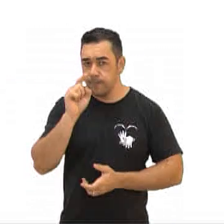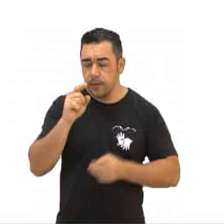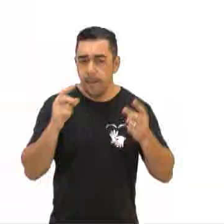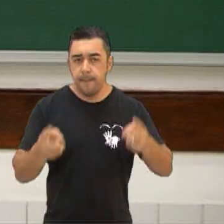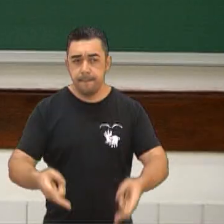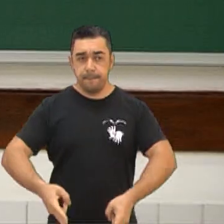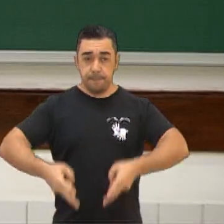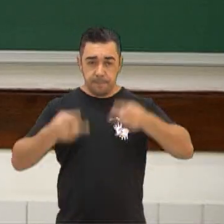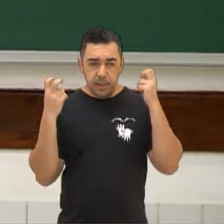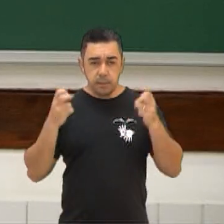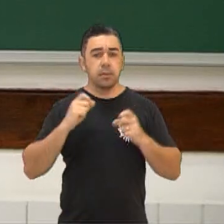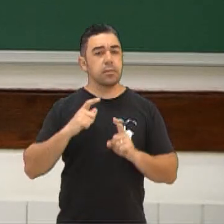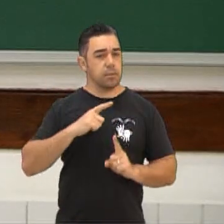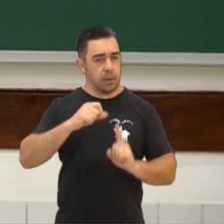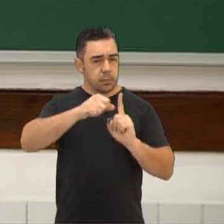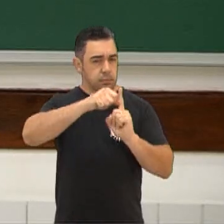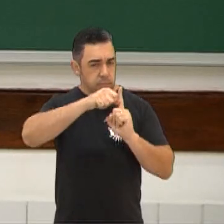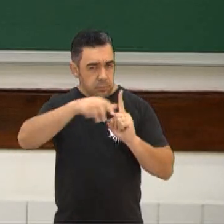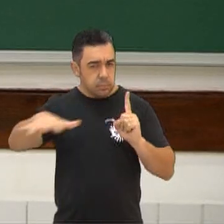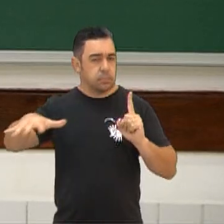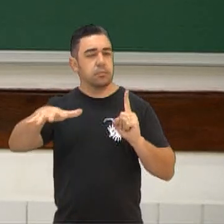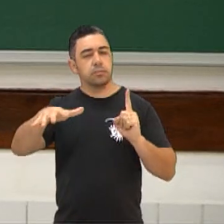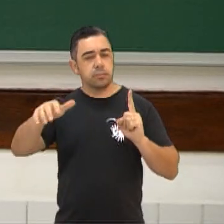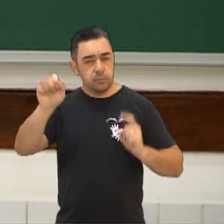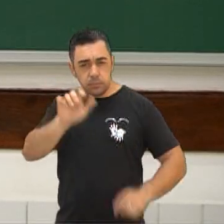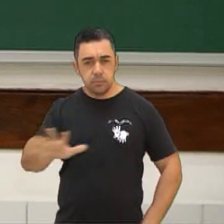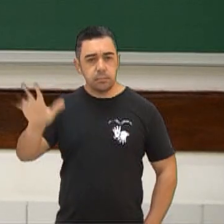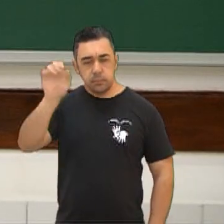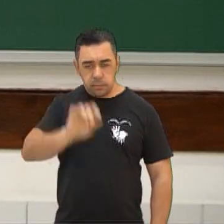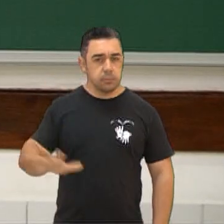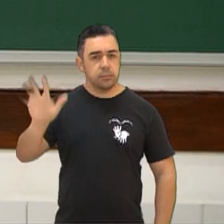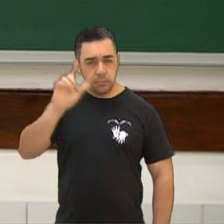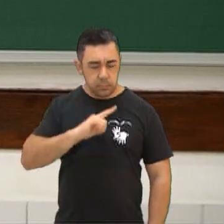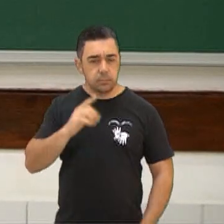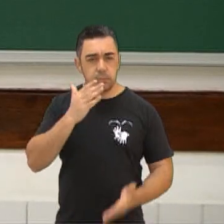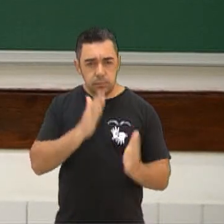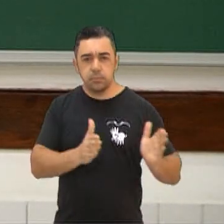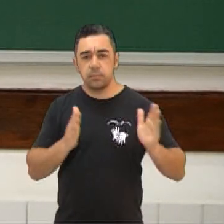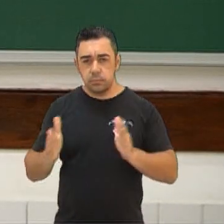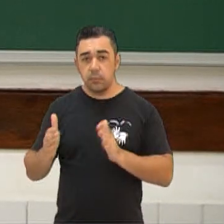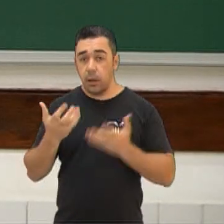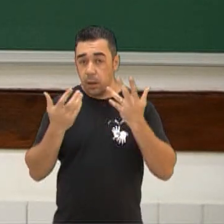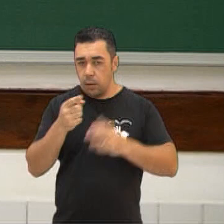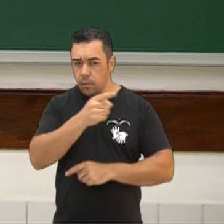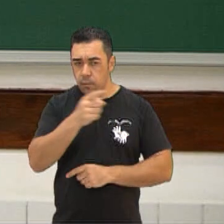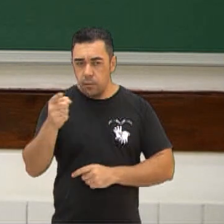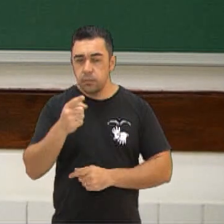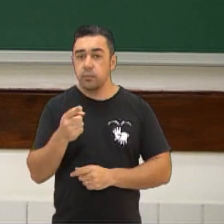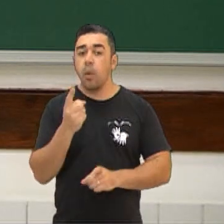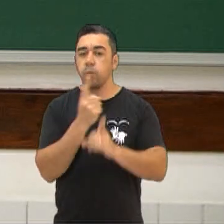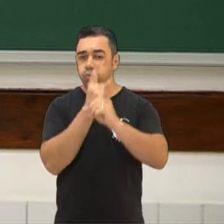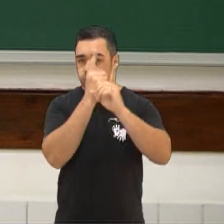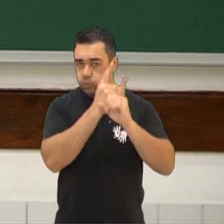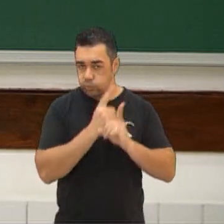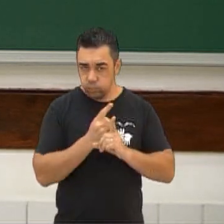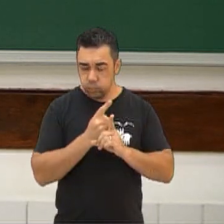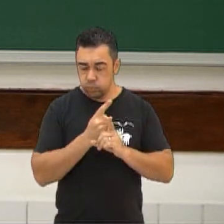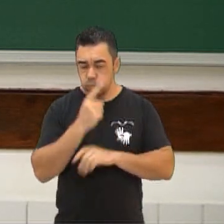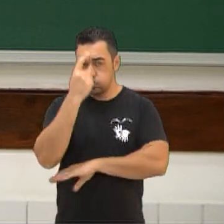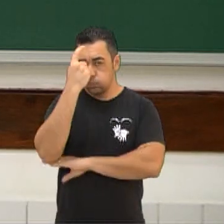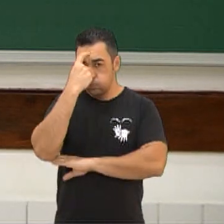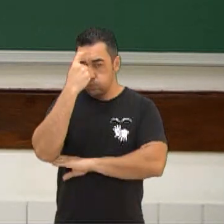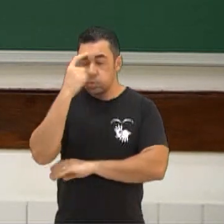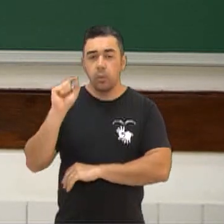que existem muitas figuras de linguagem aí concorrendo, né? Quero que vocês a reconheçam e